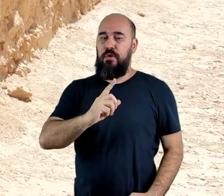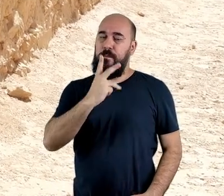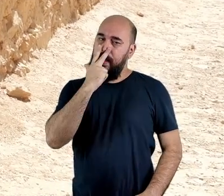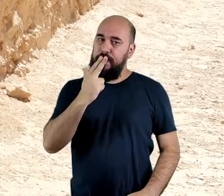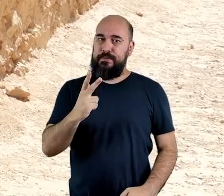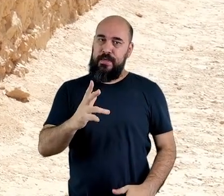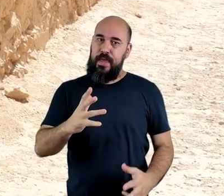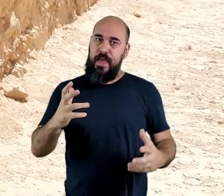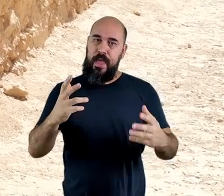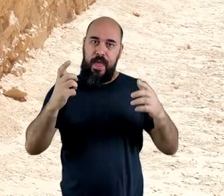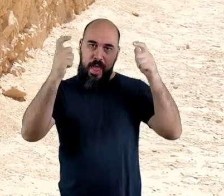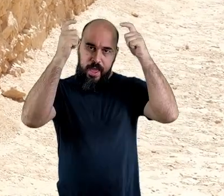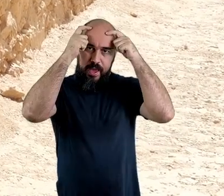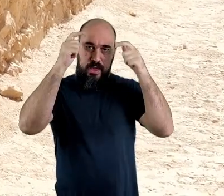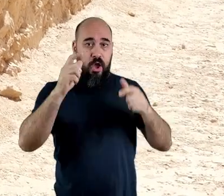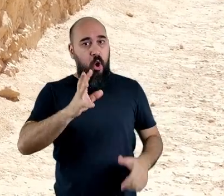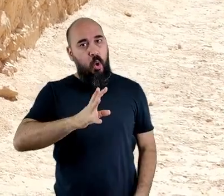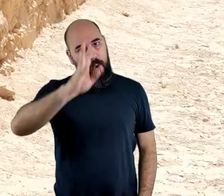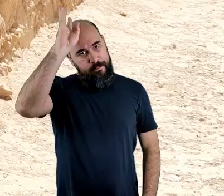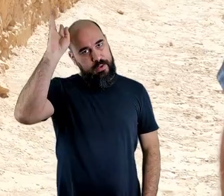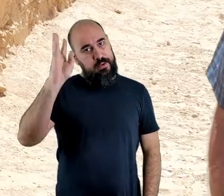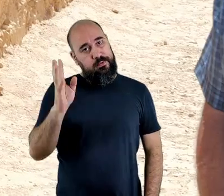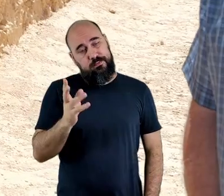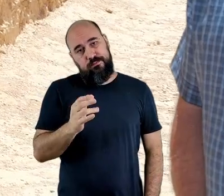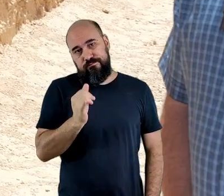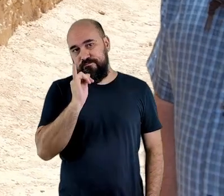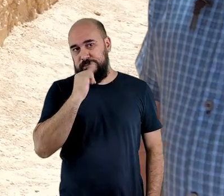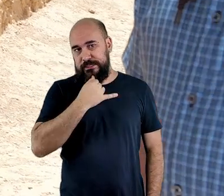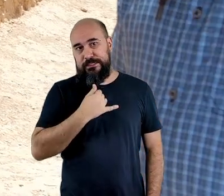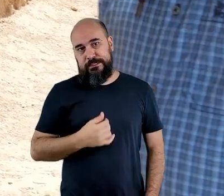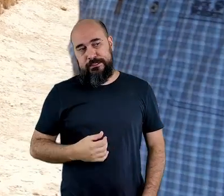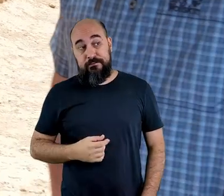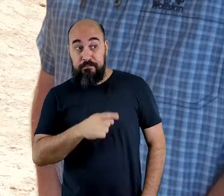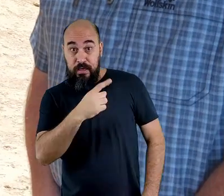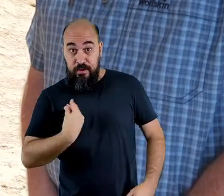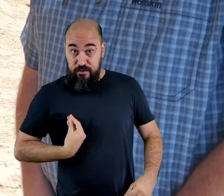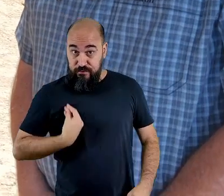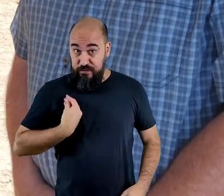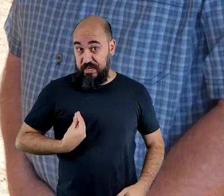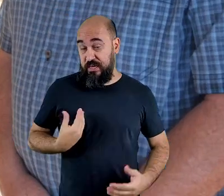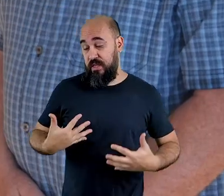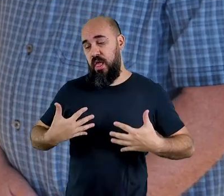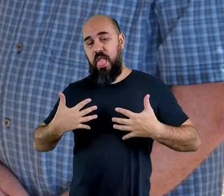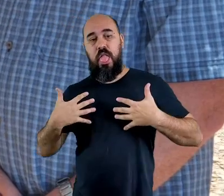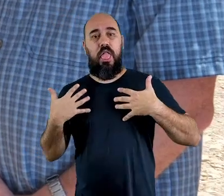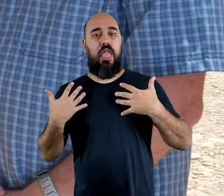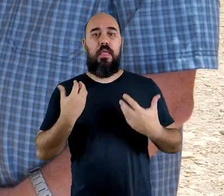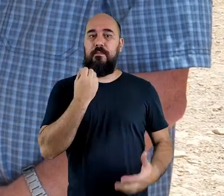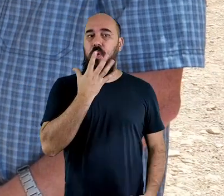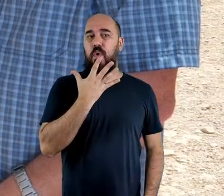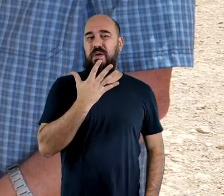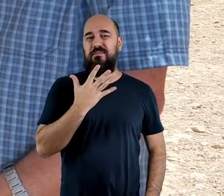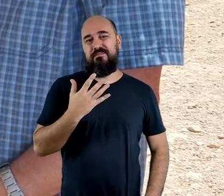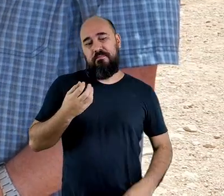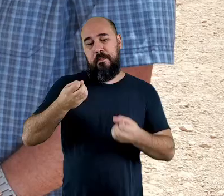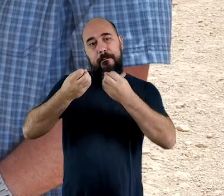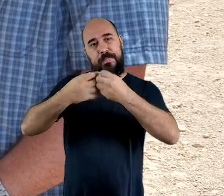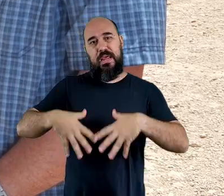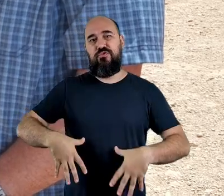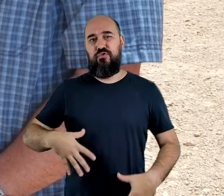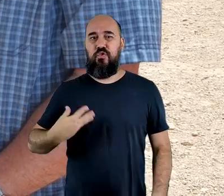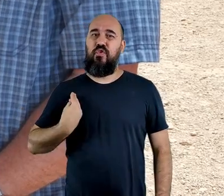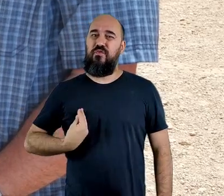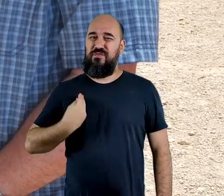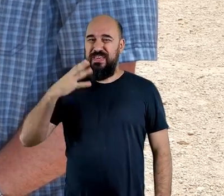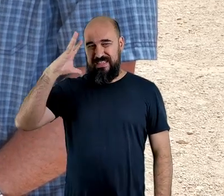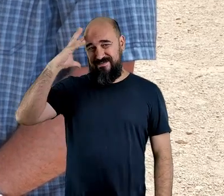Herodes realmente gostava de ter uma boa vida. Uma boa vida que, infelizmente, custou caro para ele em termos espirituais. Mas vamos